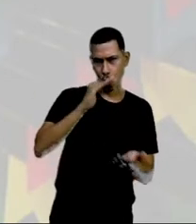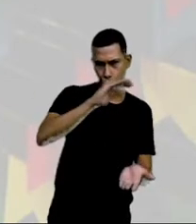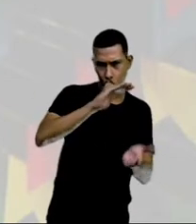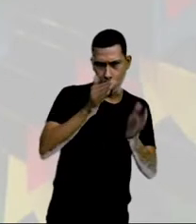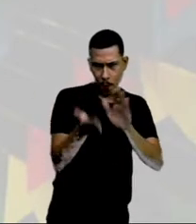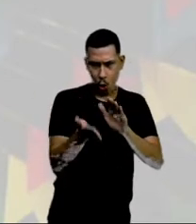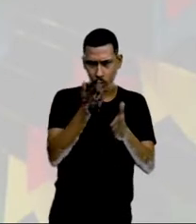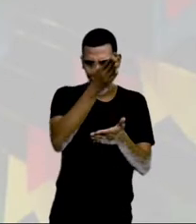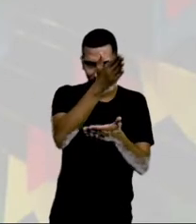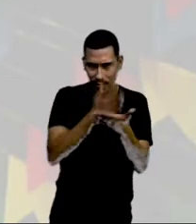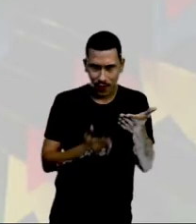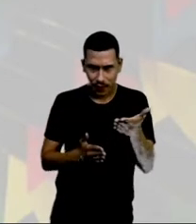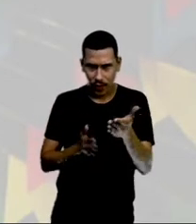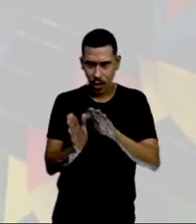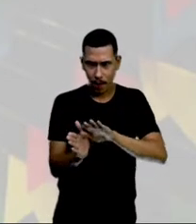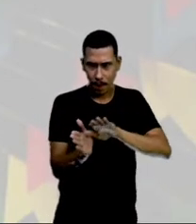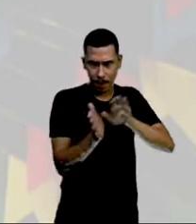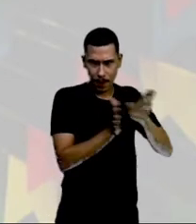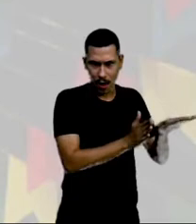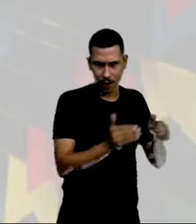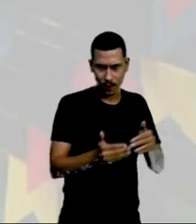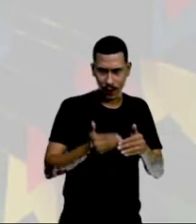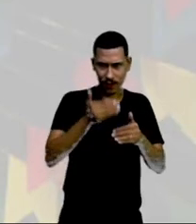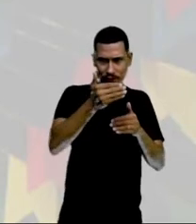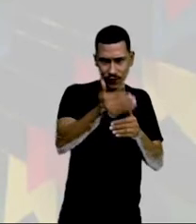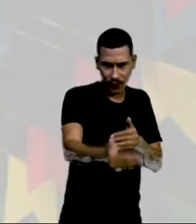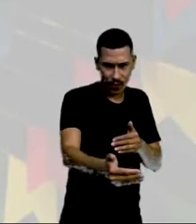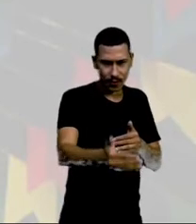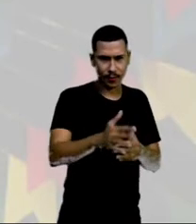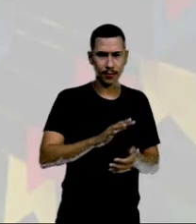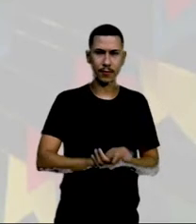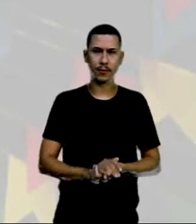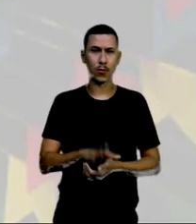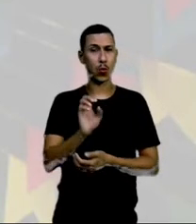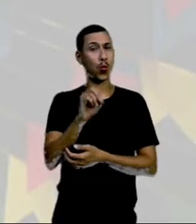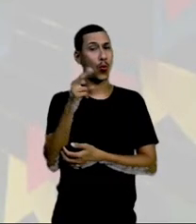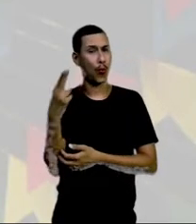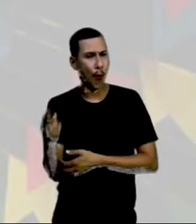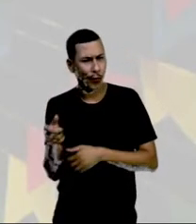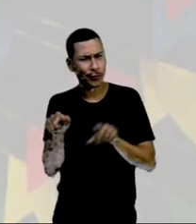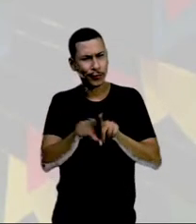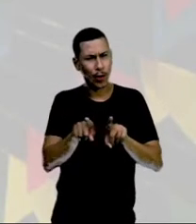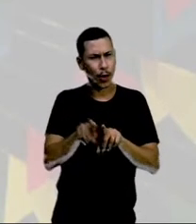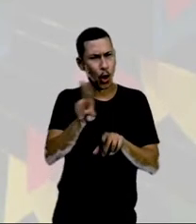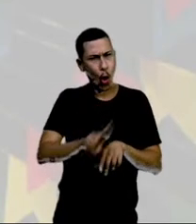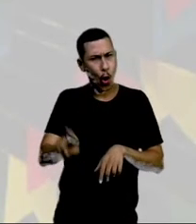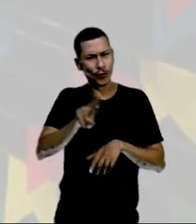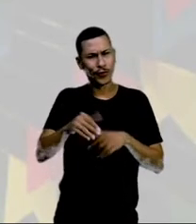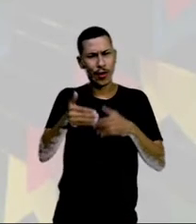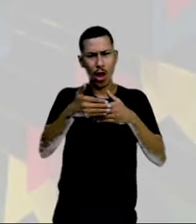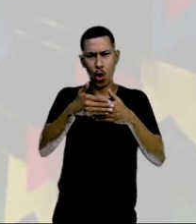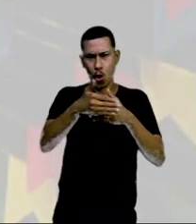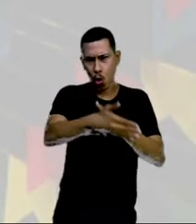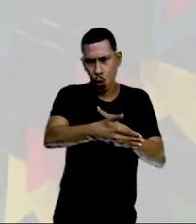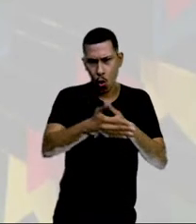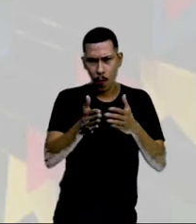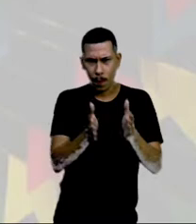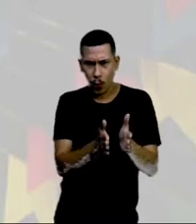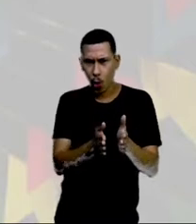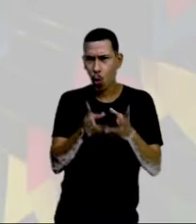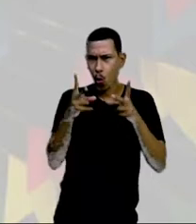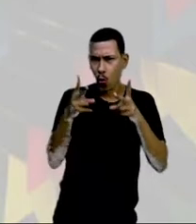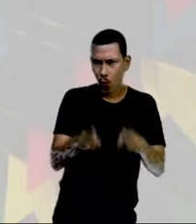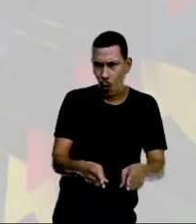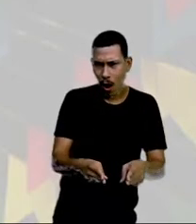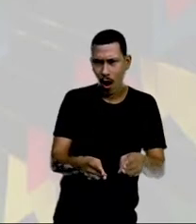metade e bota para aqui para frente, tá certo? Ou esse mesmo bloco aqui, colocar